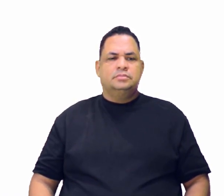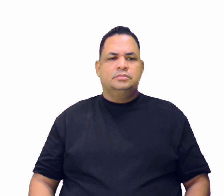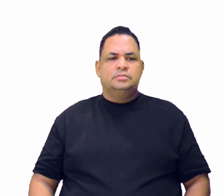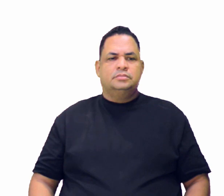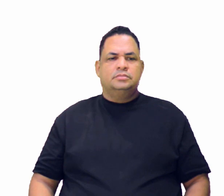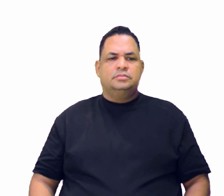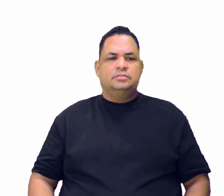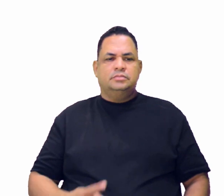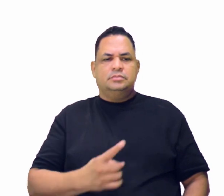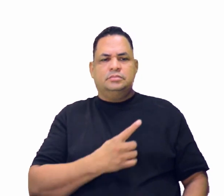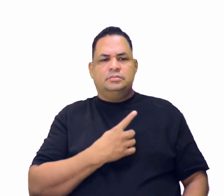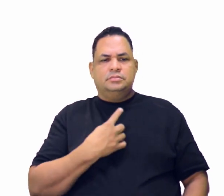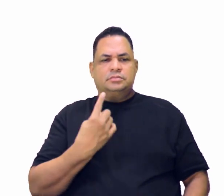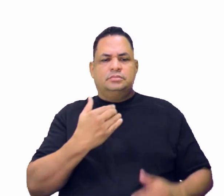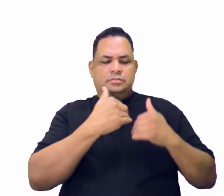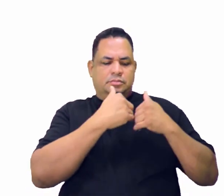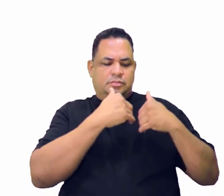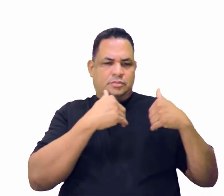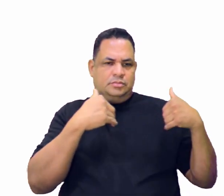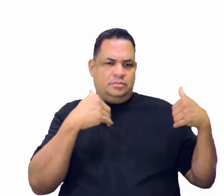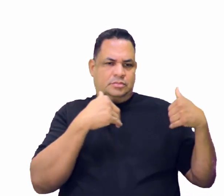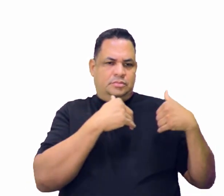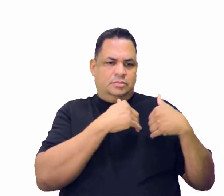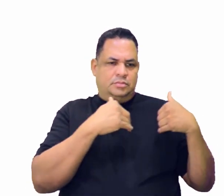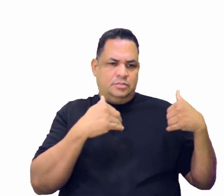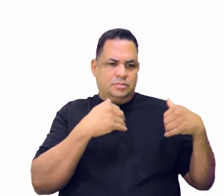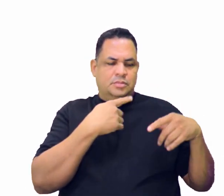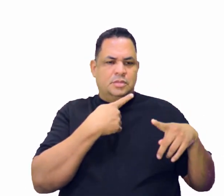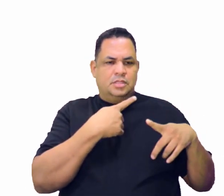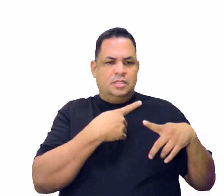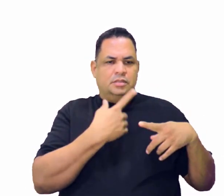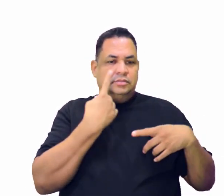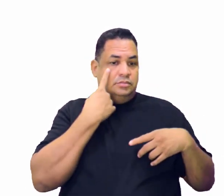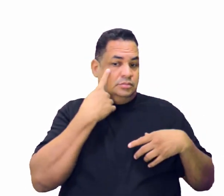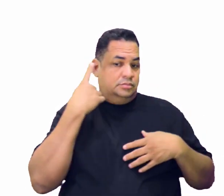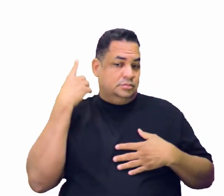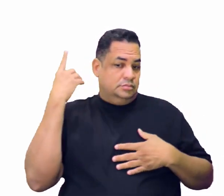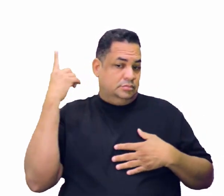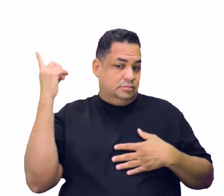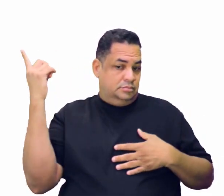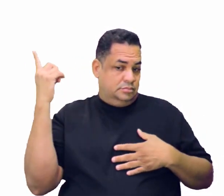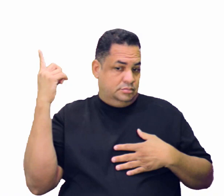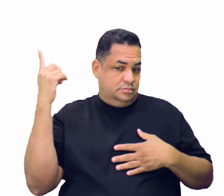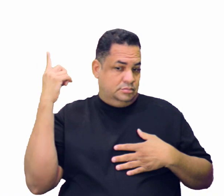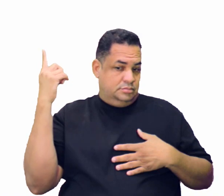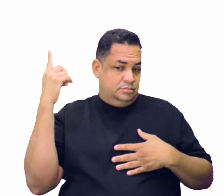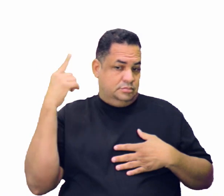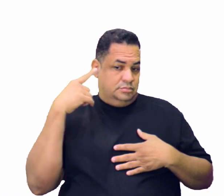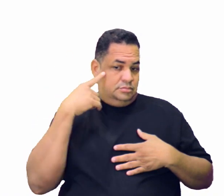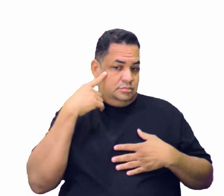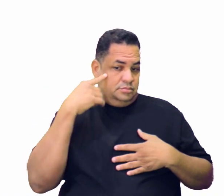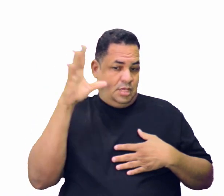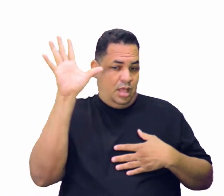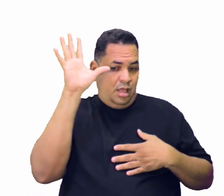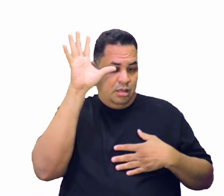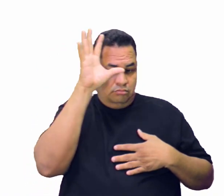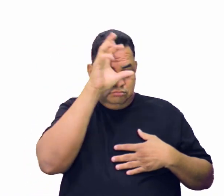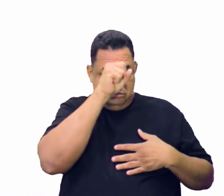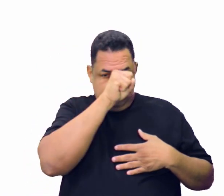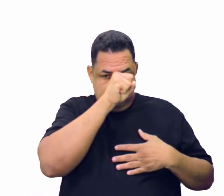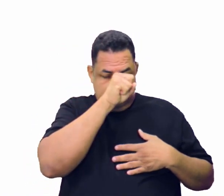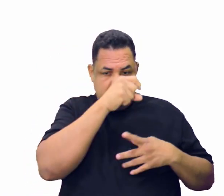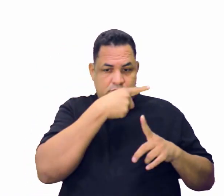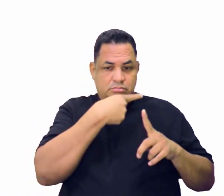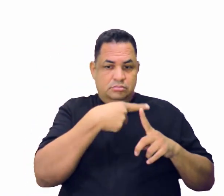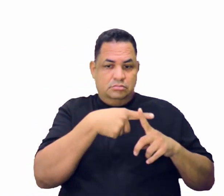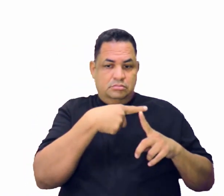Nos separamos nas perguntas. Olha só para você, né, fixar. Por quê?